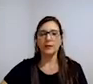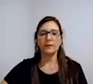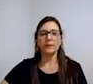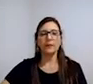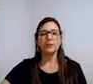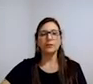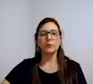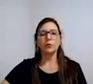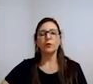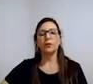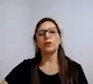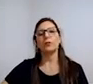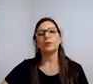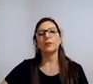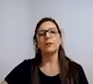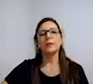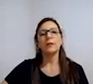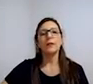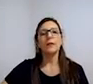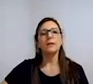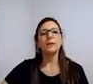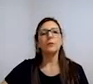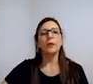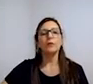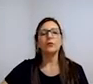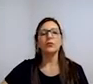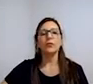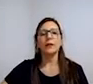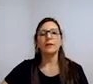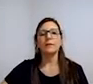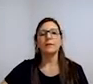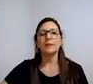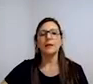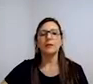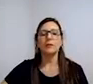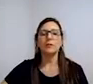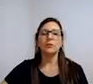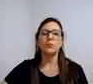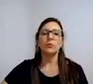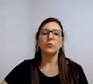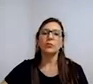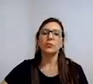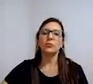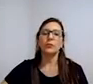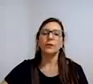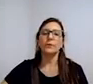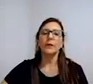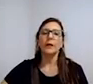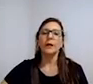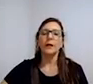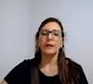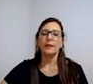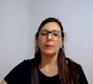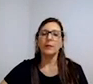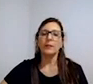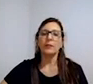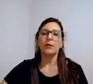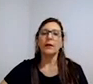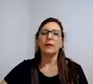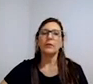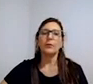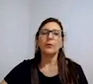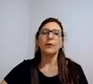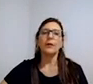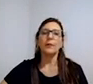as características morfológicas e também funcionais das células que o constituem. Aqui na imagem